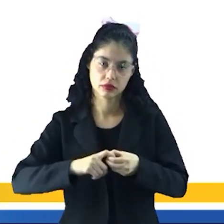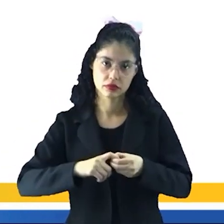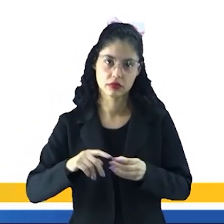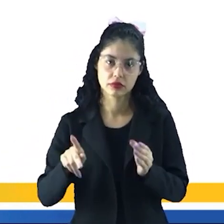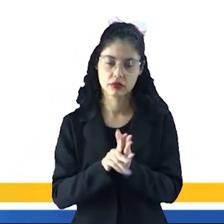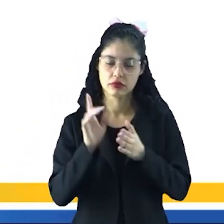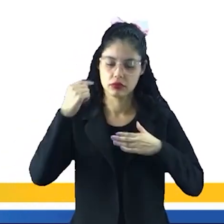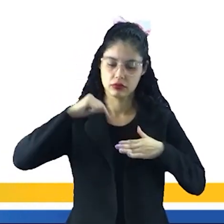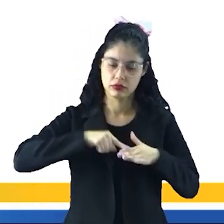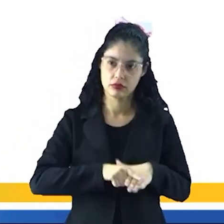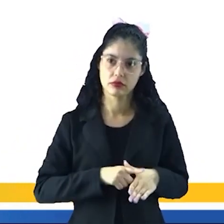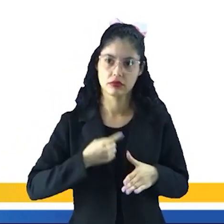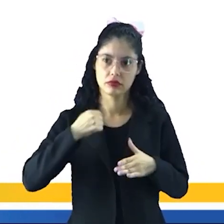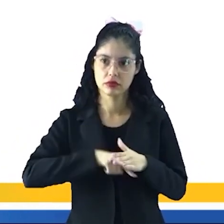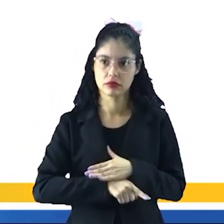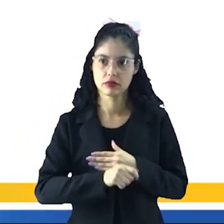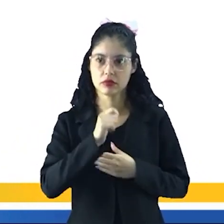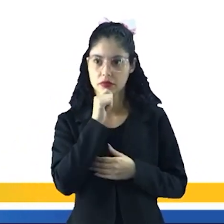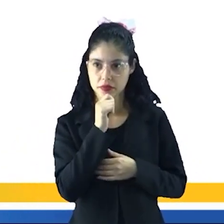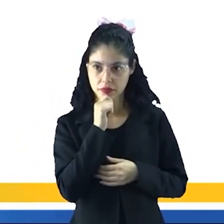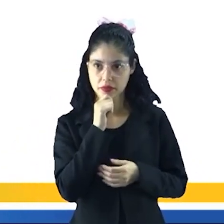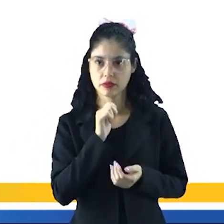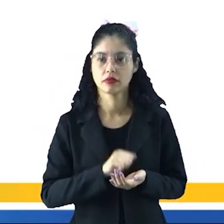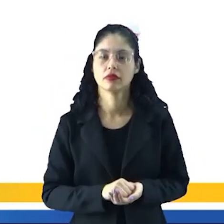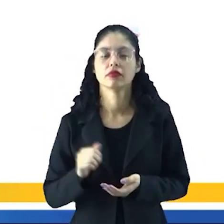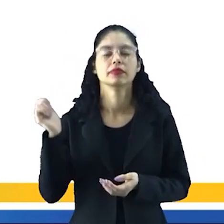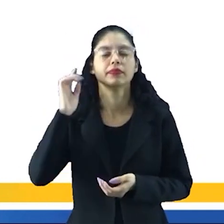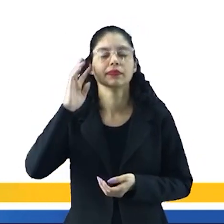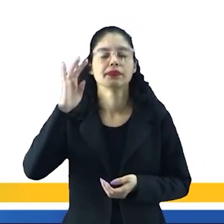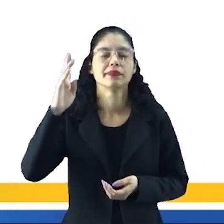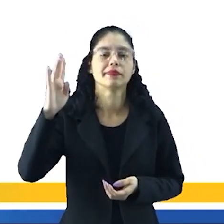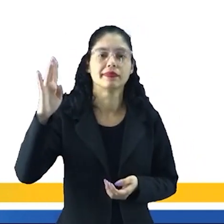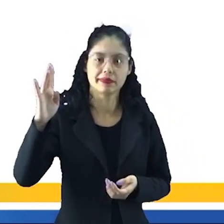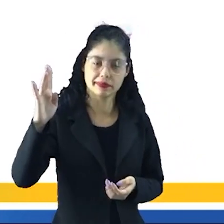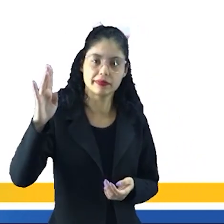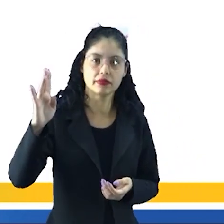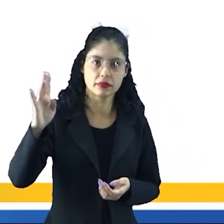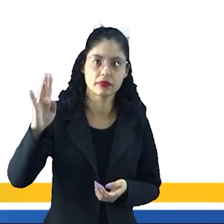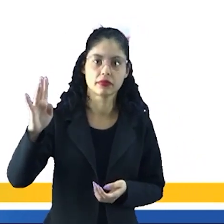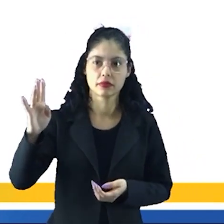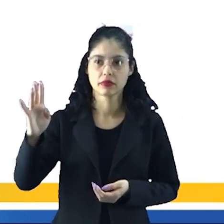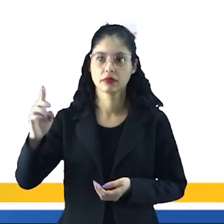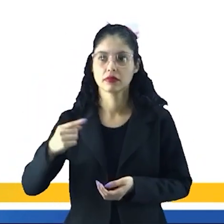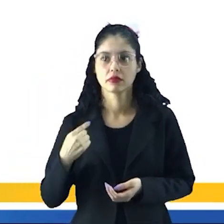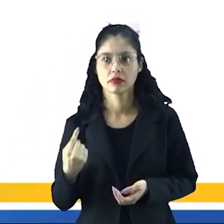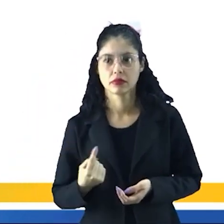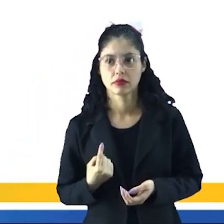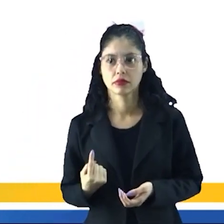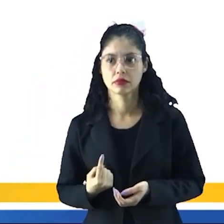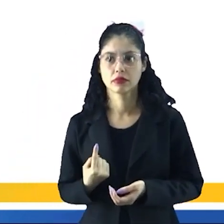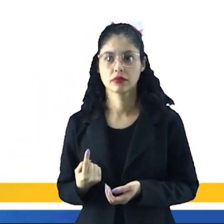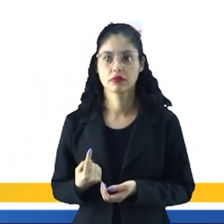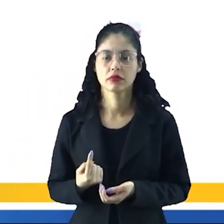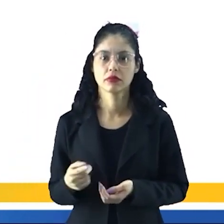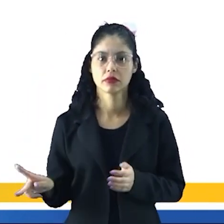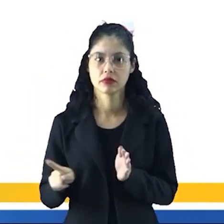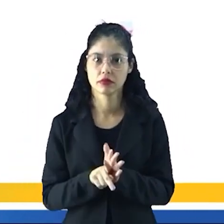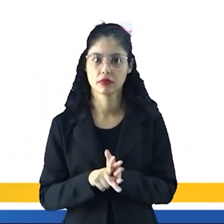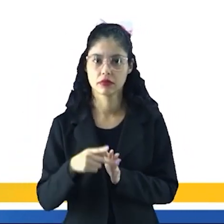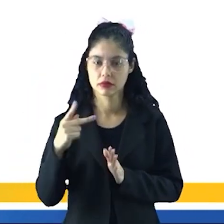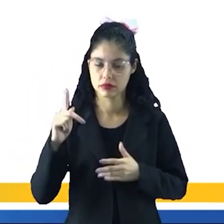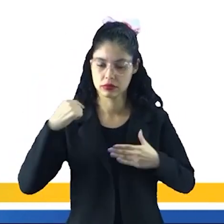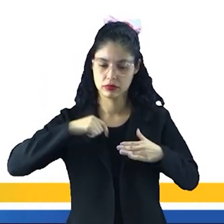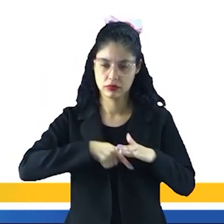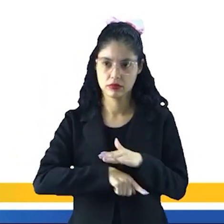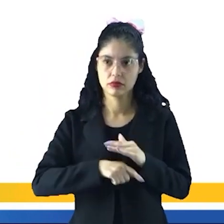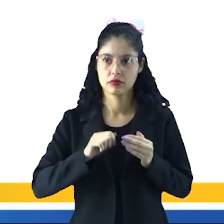dentro de si. É uma viagem insólita, uma viagem para o seu